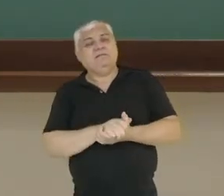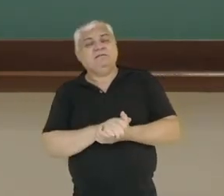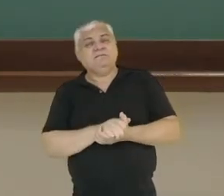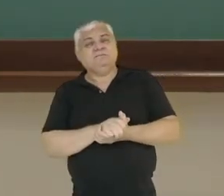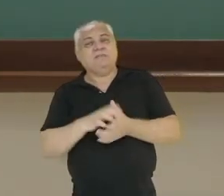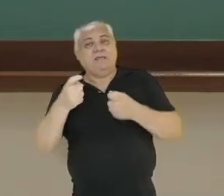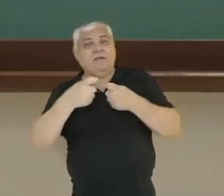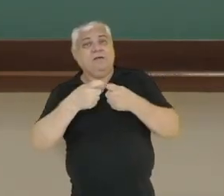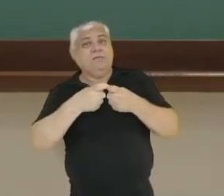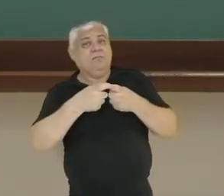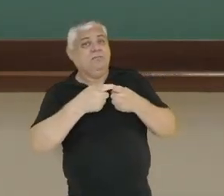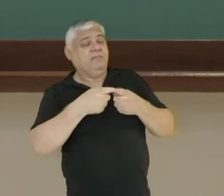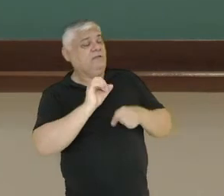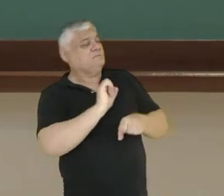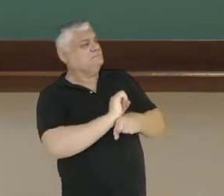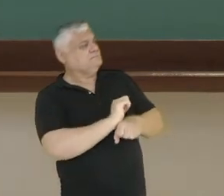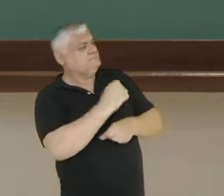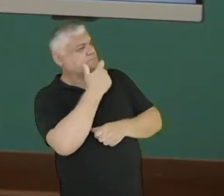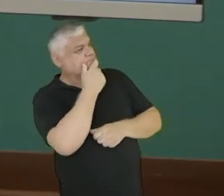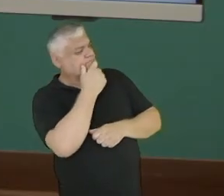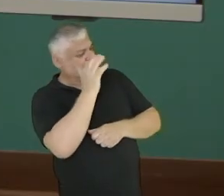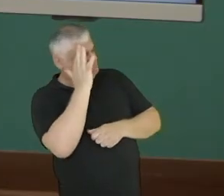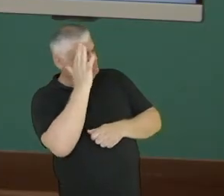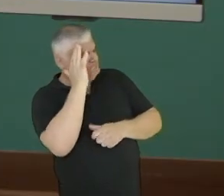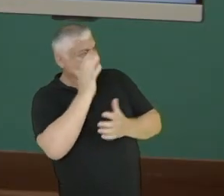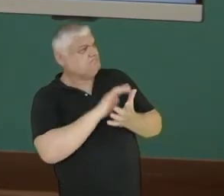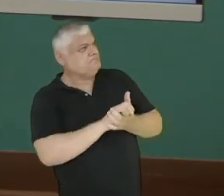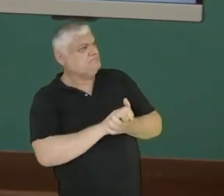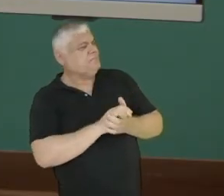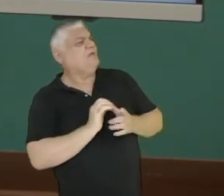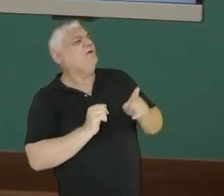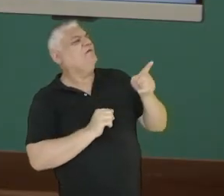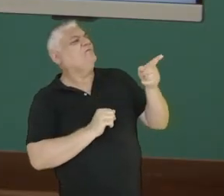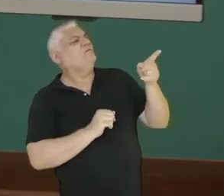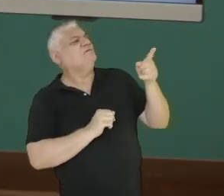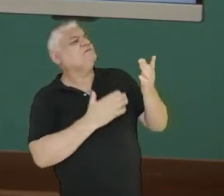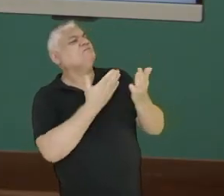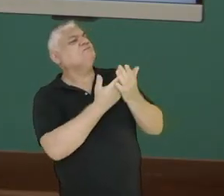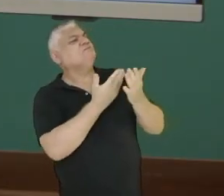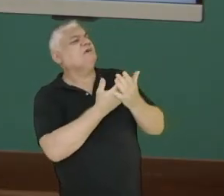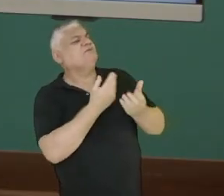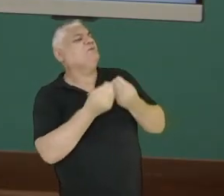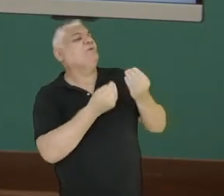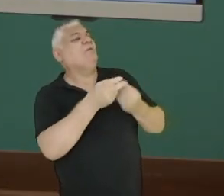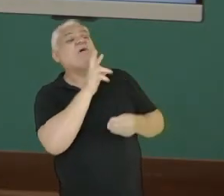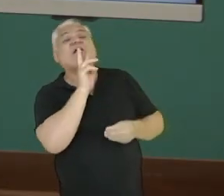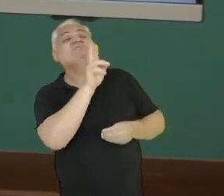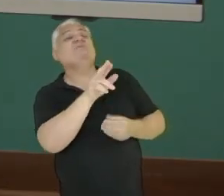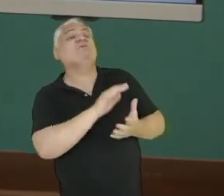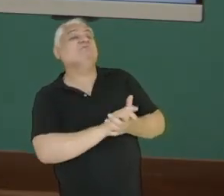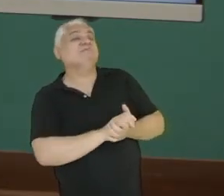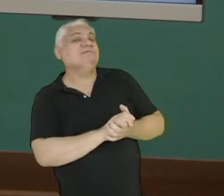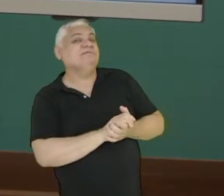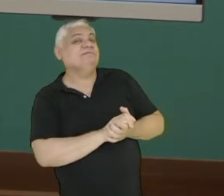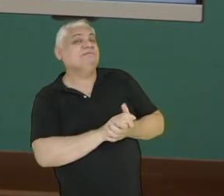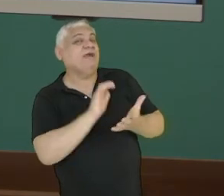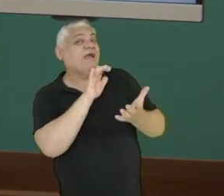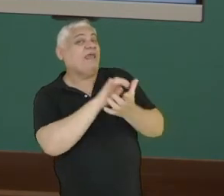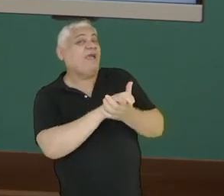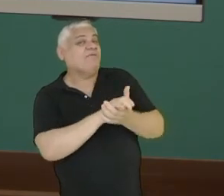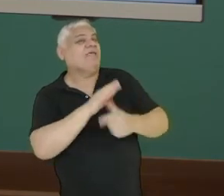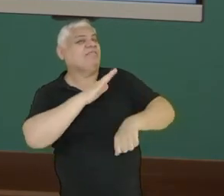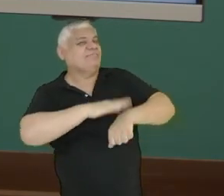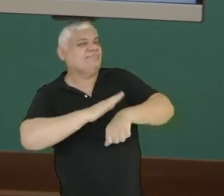médico responsável parou e pensou: e você, estudante, como que você responderia a esse casal grávido? Vou